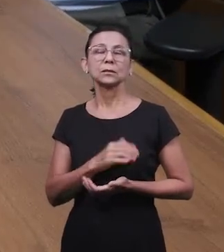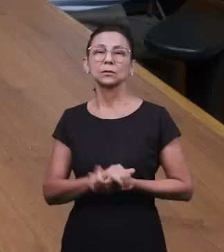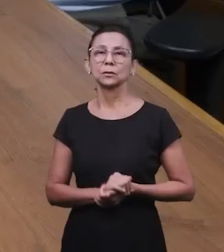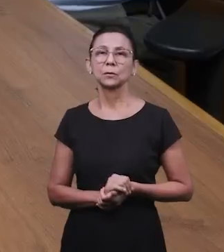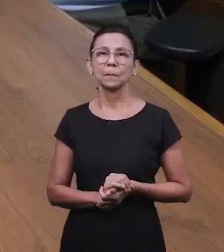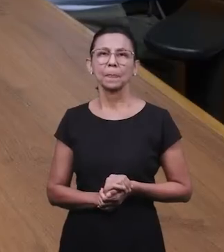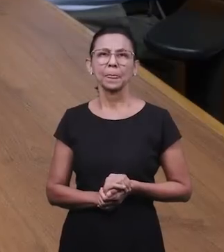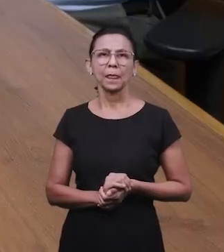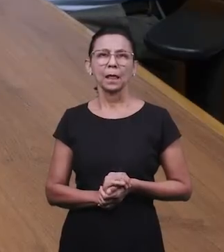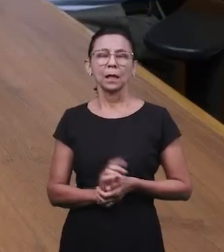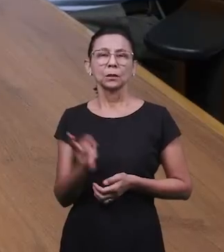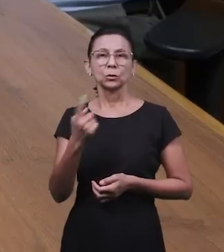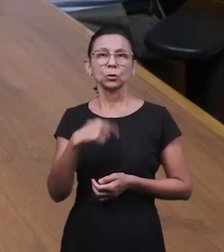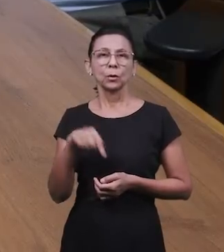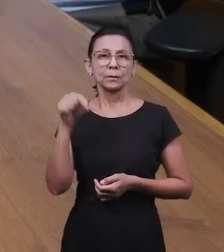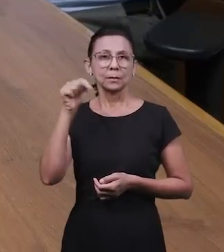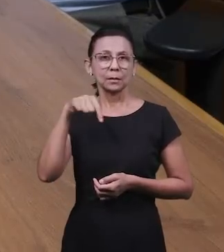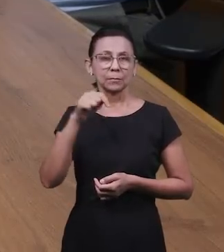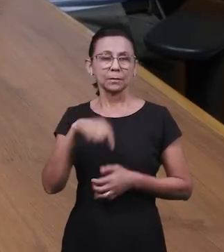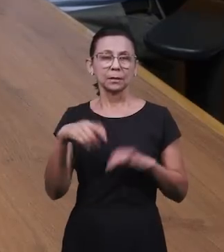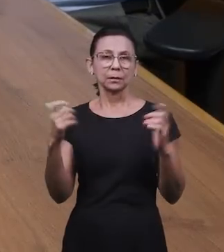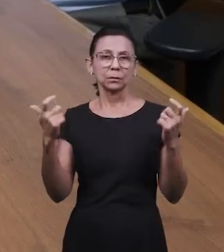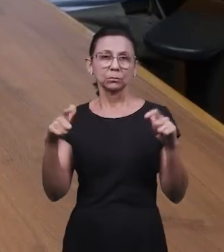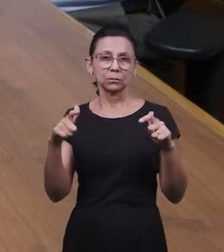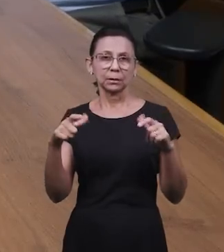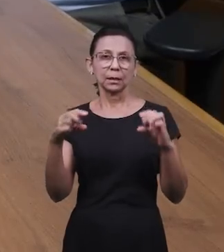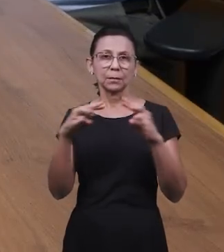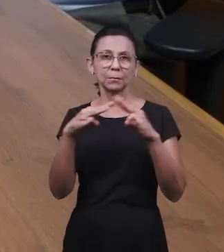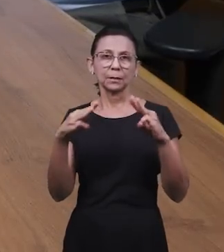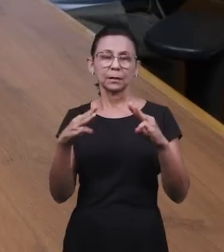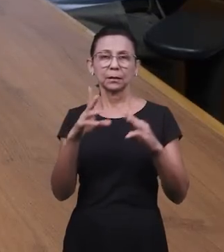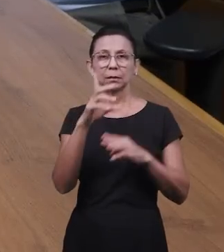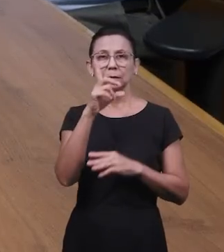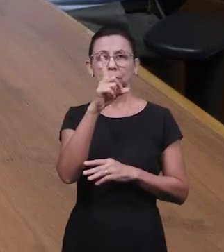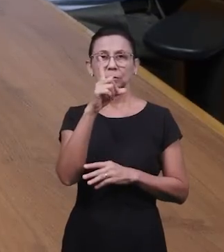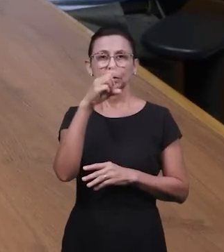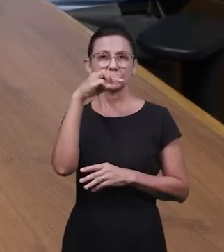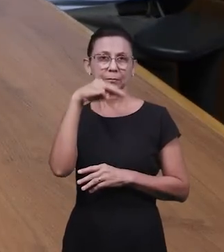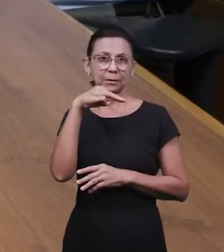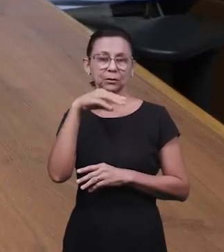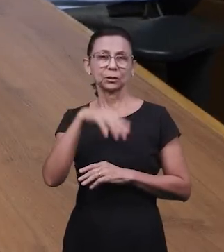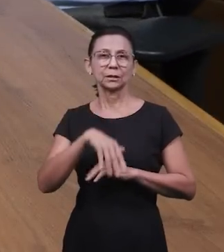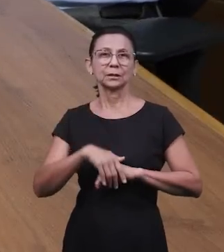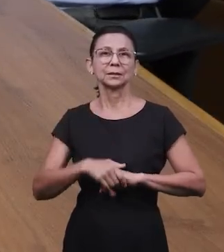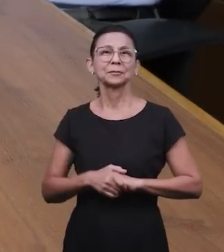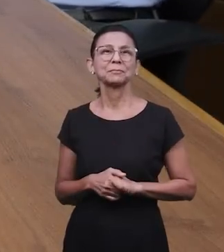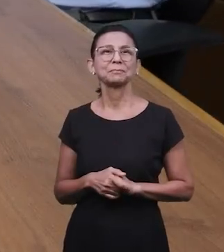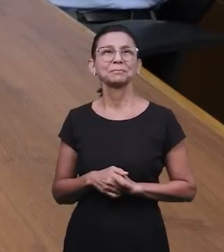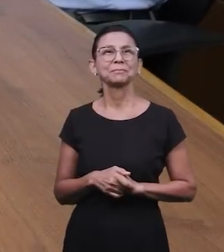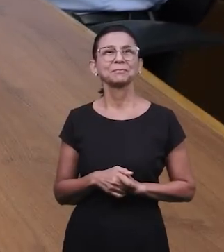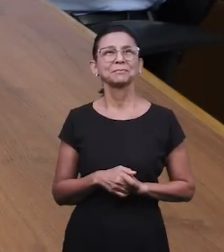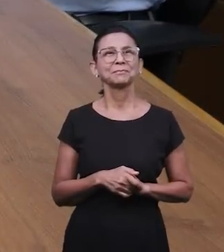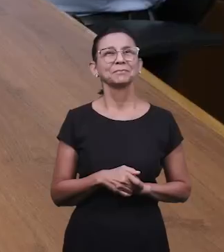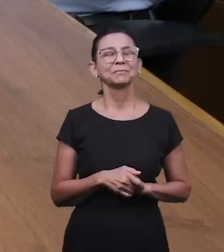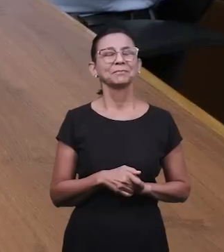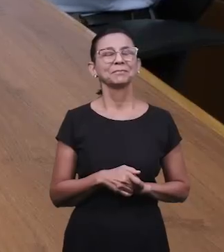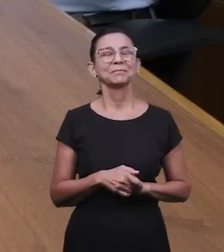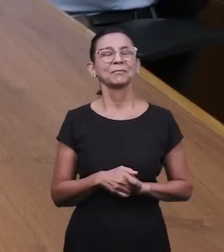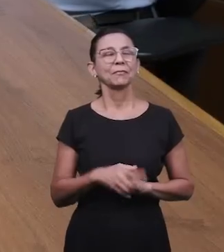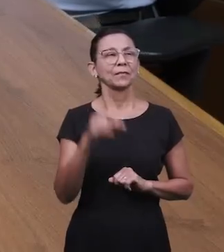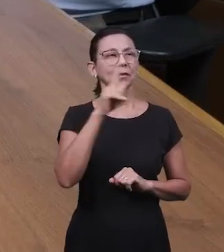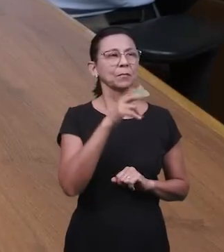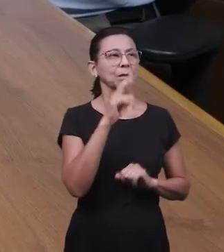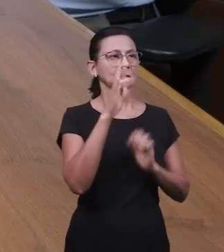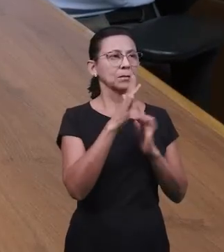estamos gravando aqui no Manaim de Domingos Martins, no nosso estúdio aqui no Manaim de Domingos Martins, é o pastor Diniz Cipreste. Diniz, a paz do Senhor, seja